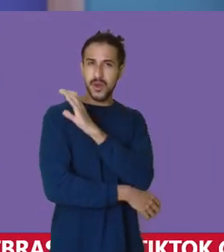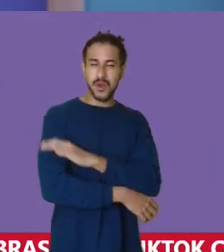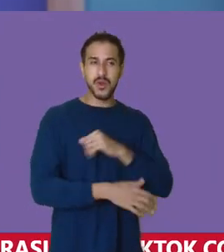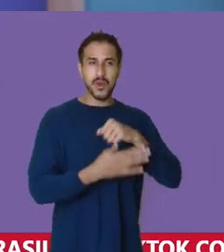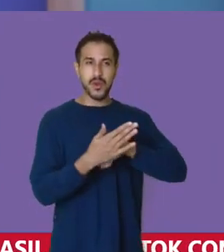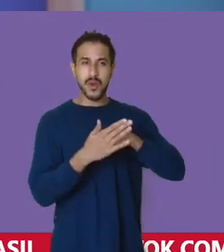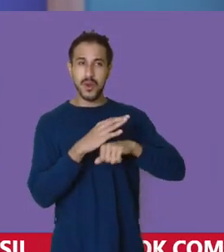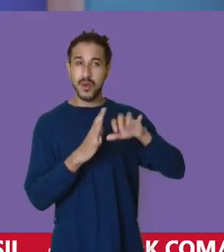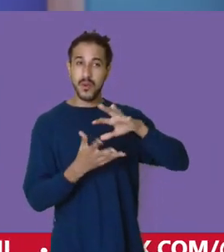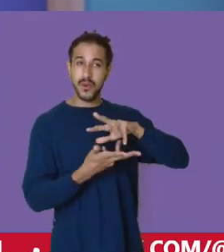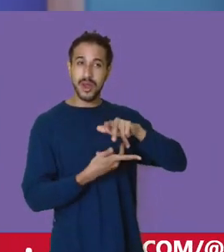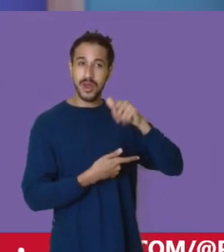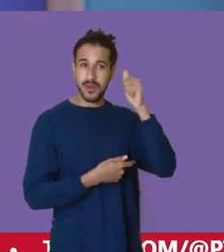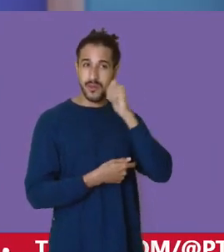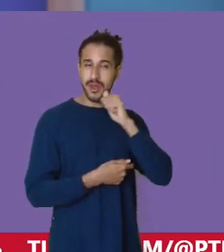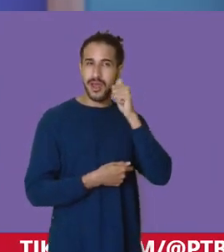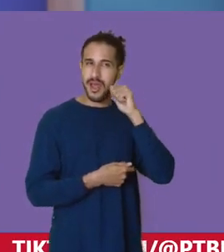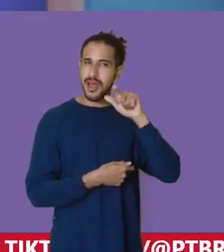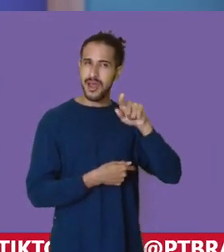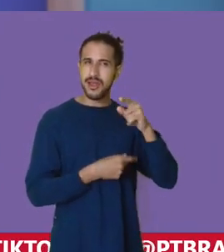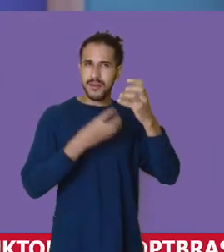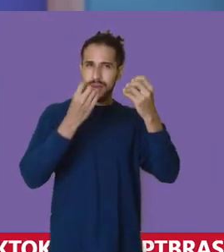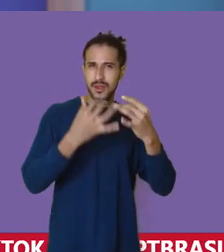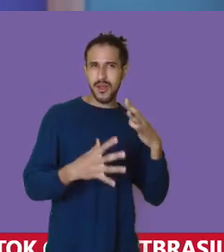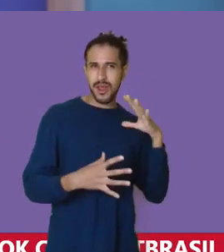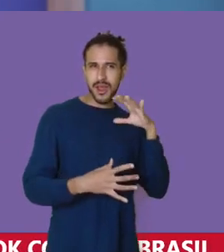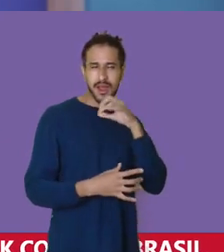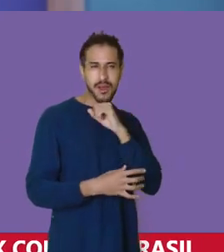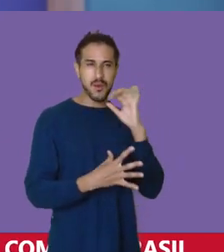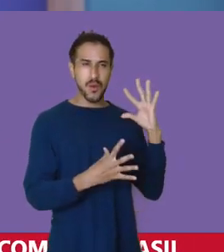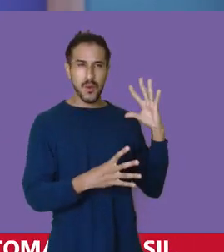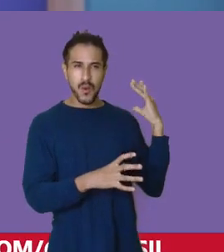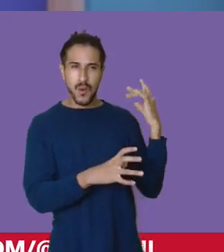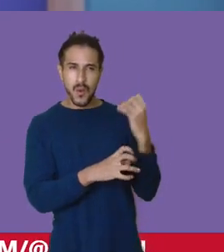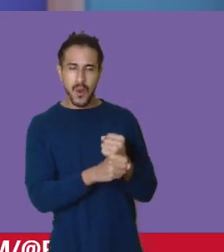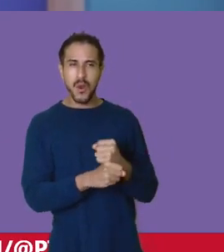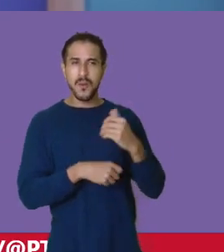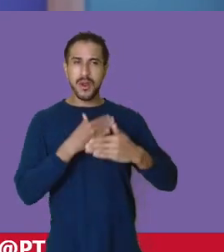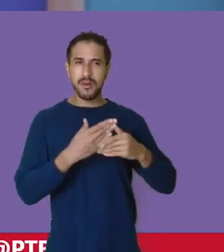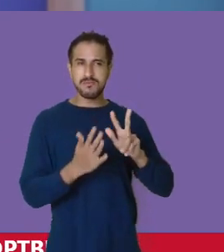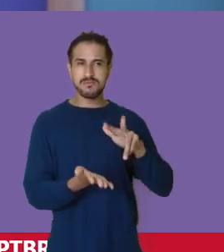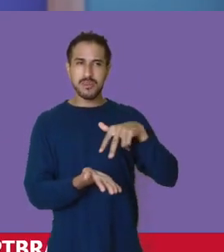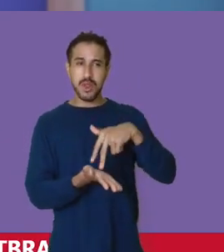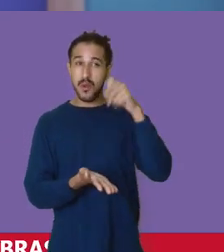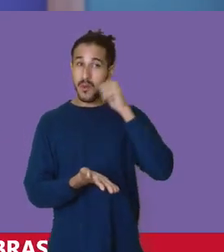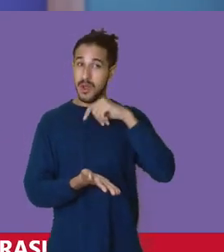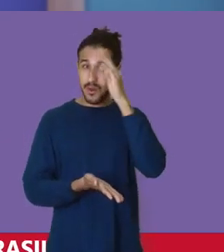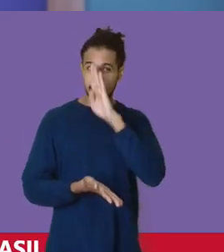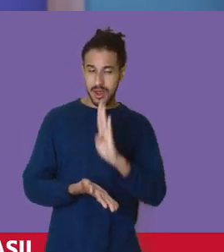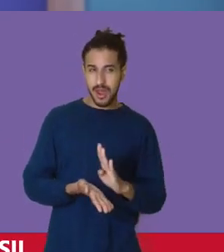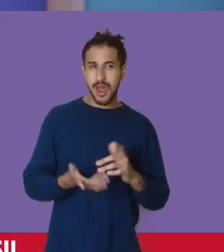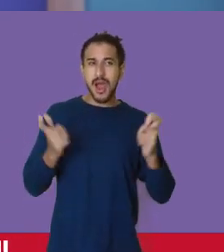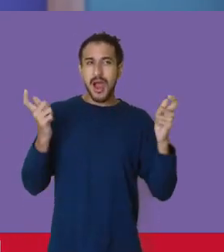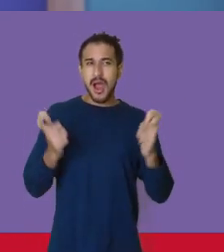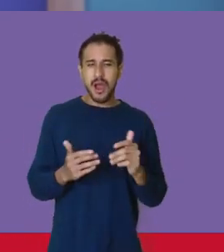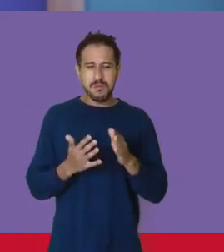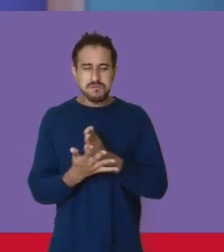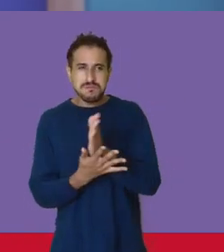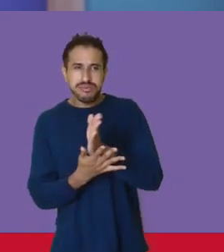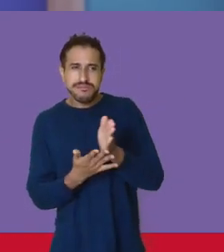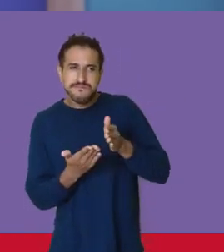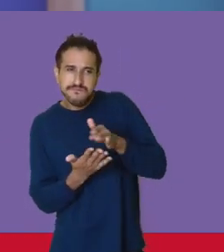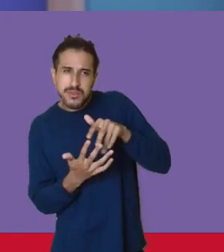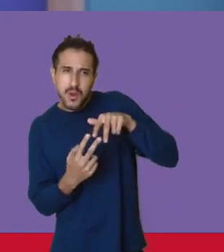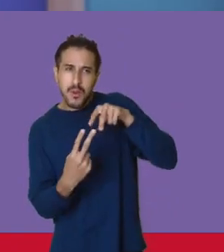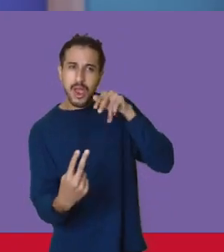Marcha Mundial das Mulheres, fez um breve histórico dos processos de emancipação das mulheres no Brasil e para onde estamos caminhando na